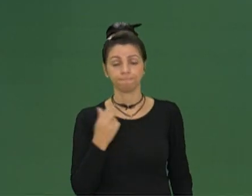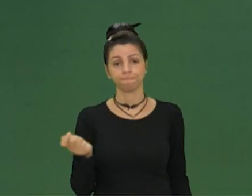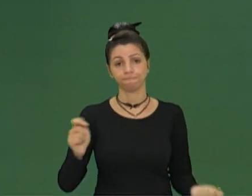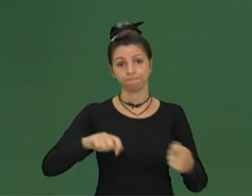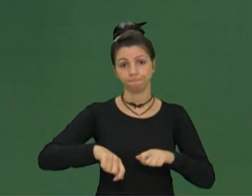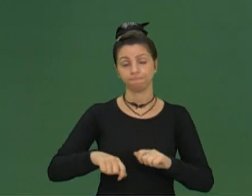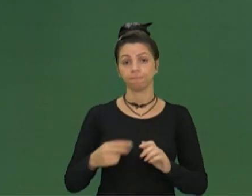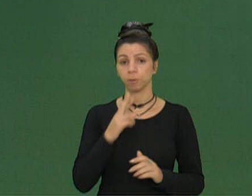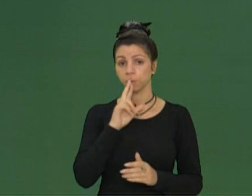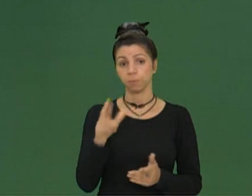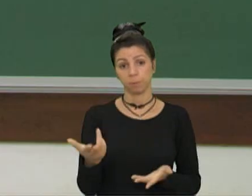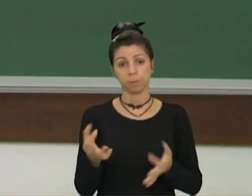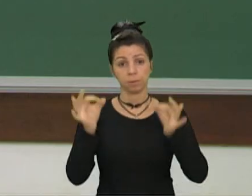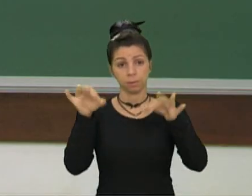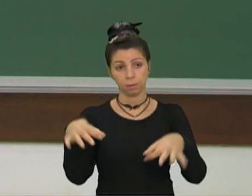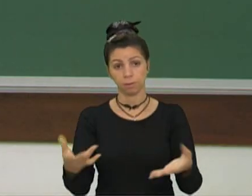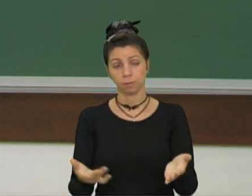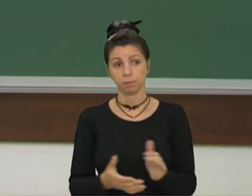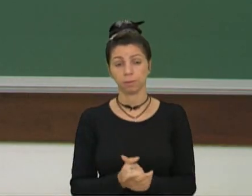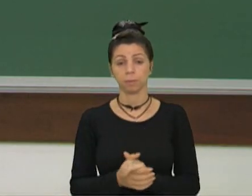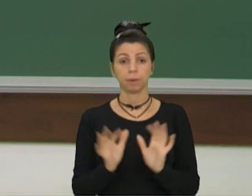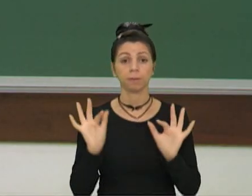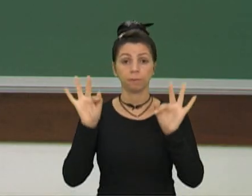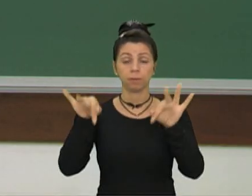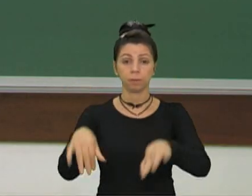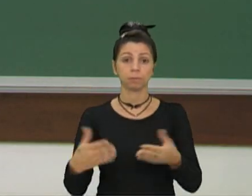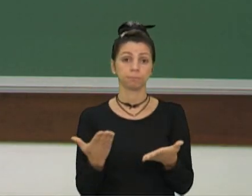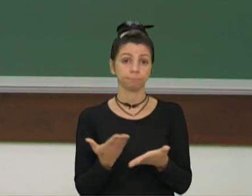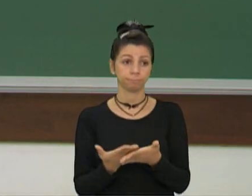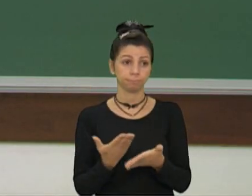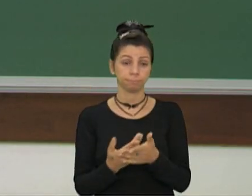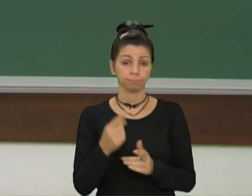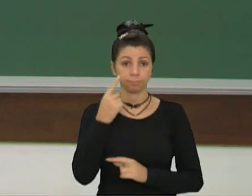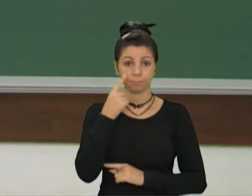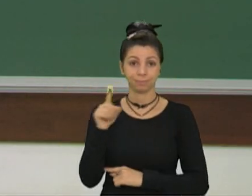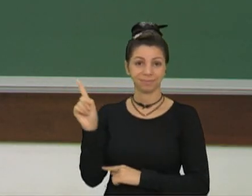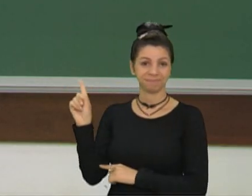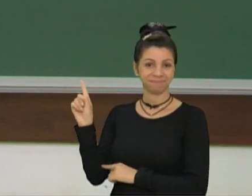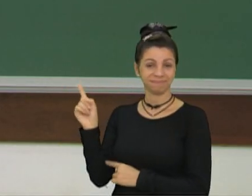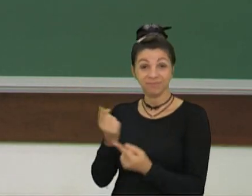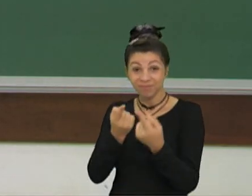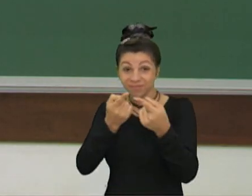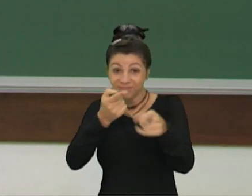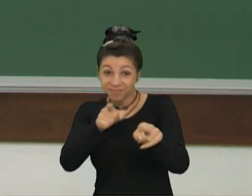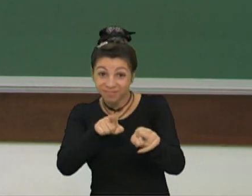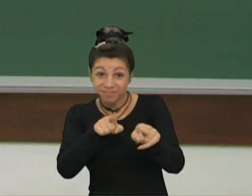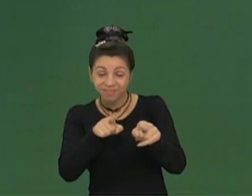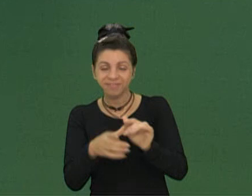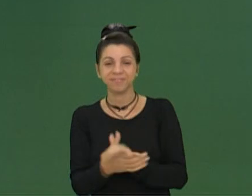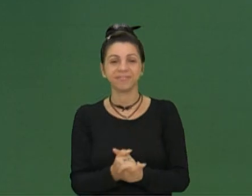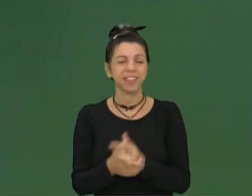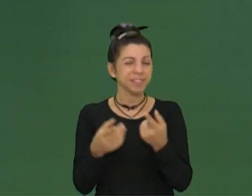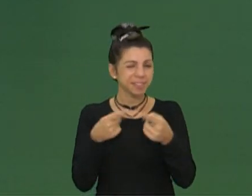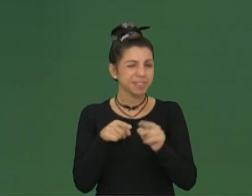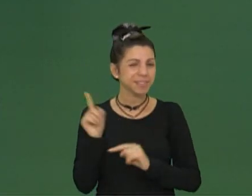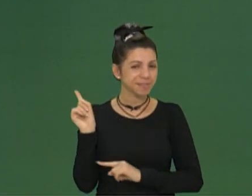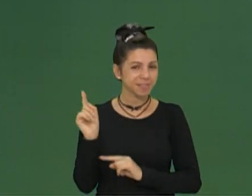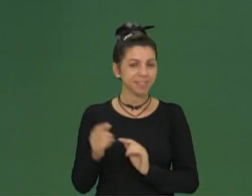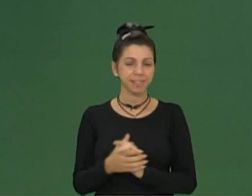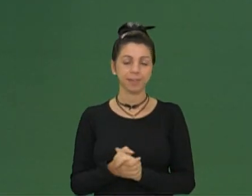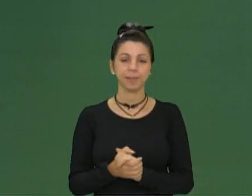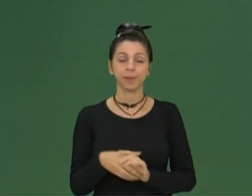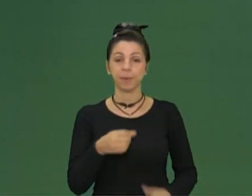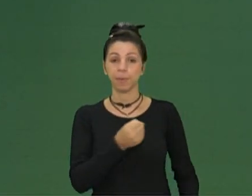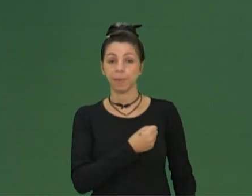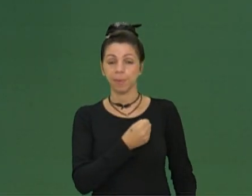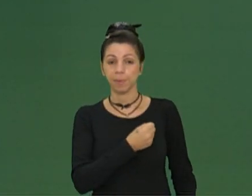solução. E para finalizar nossa aula, temos um desafio. Olha esse desafio. O